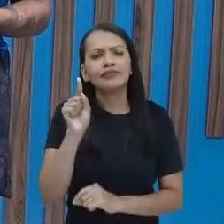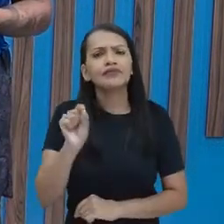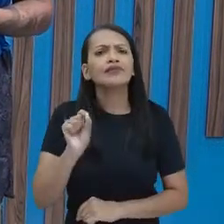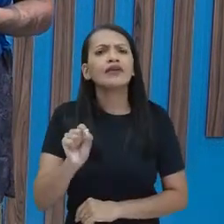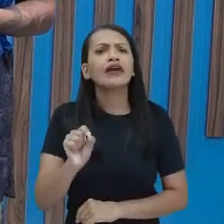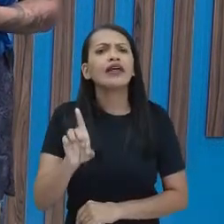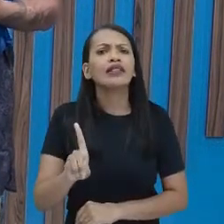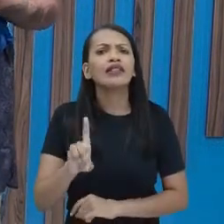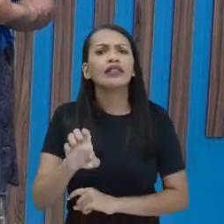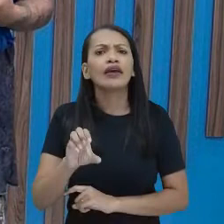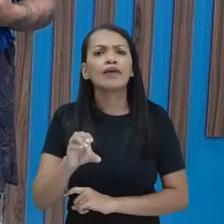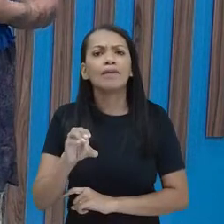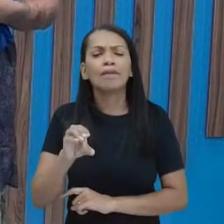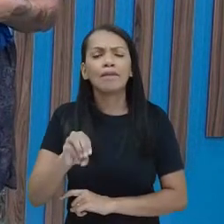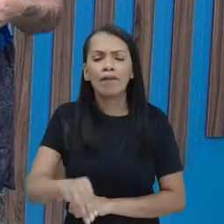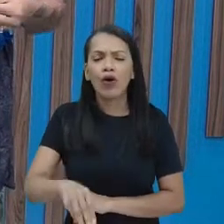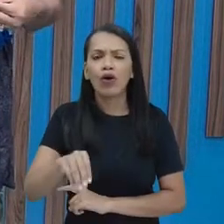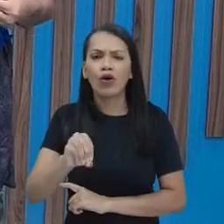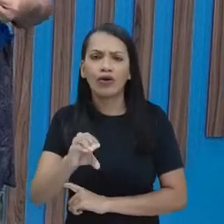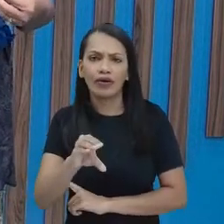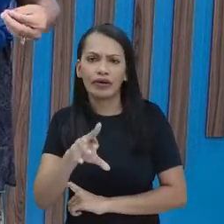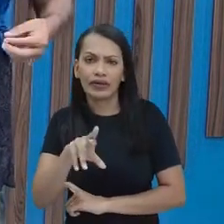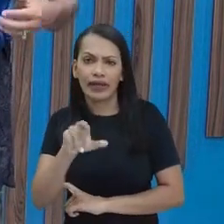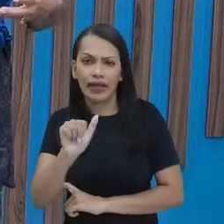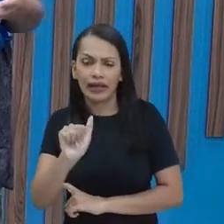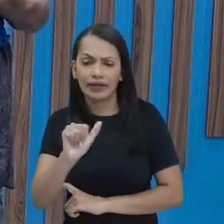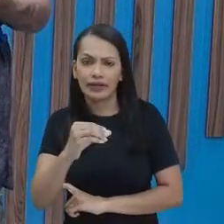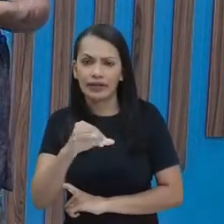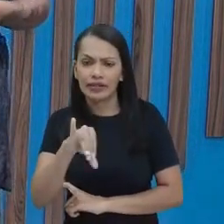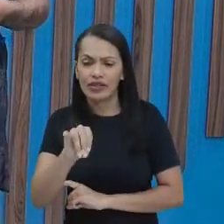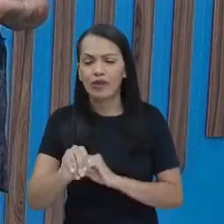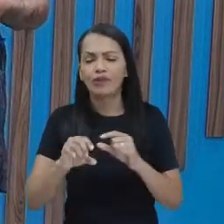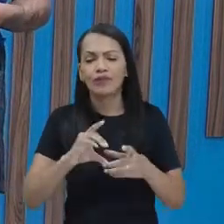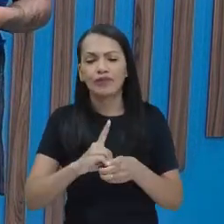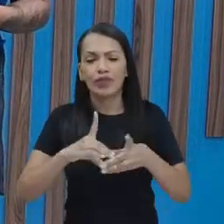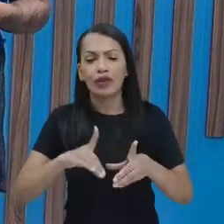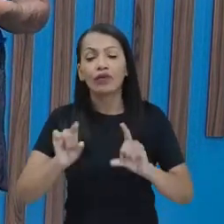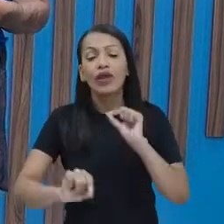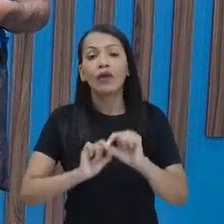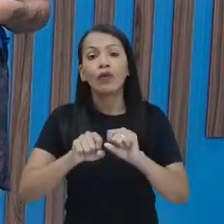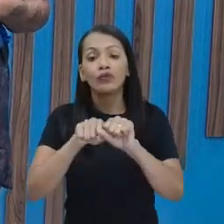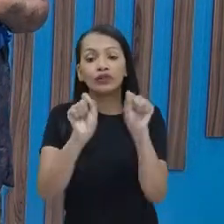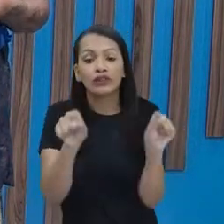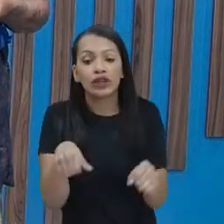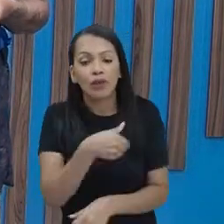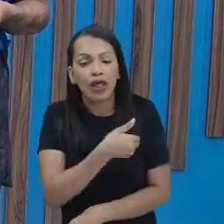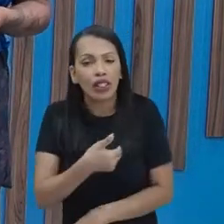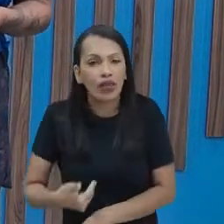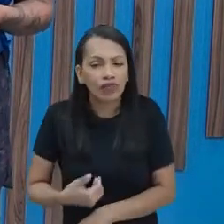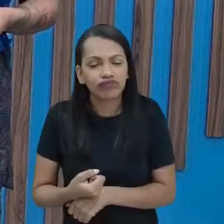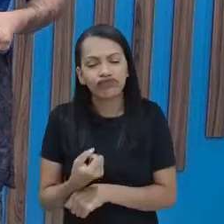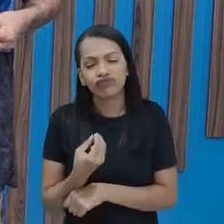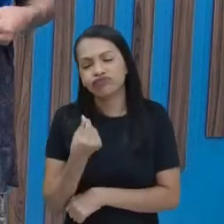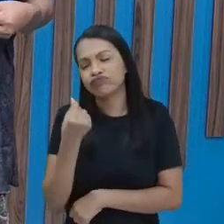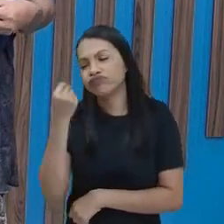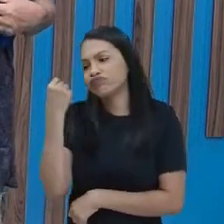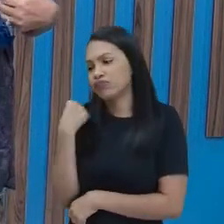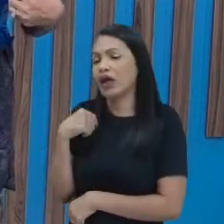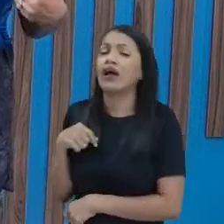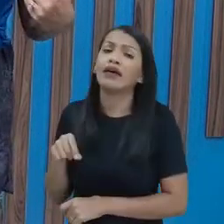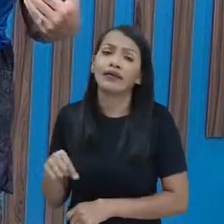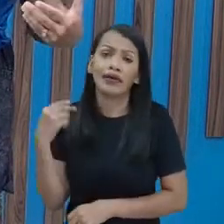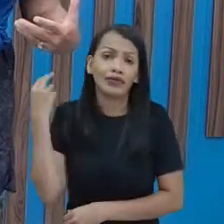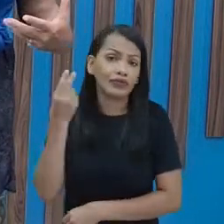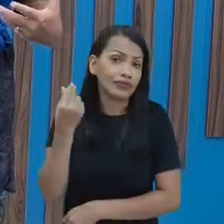democracia? Vejam, gente, falar na democracia é falar num sistema de governo. Um sistema de governo assim muito antigo, que remonta